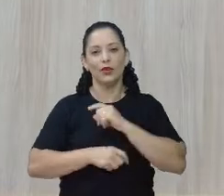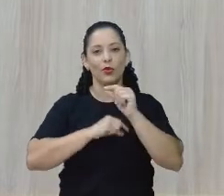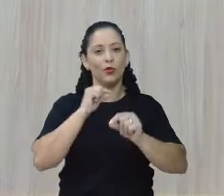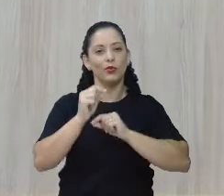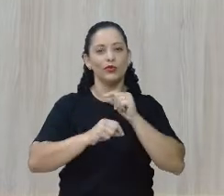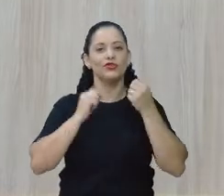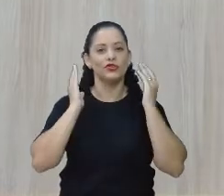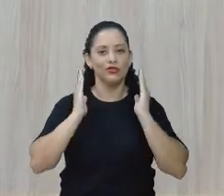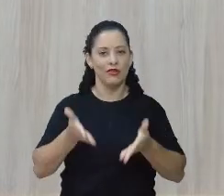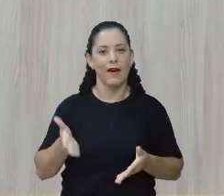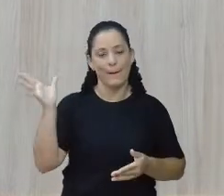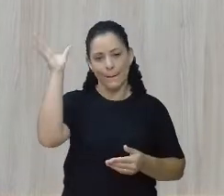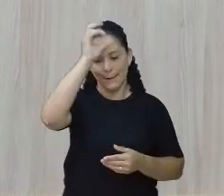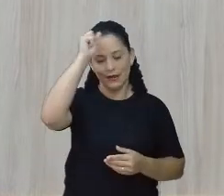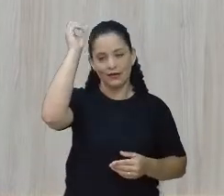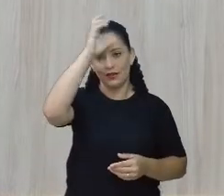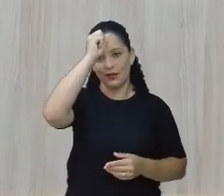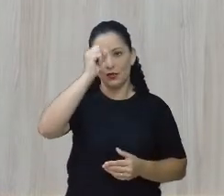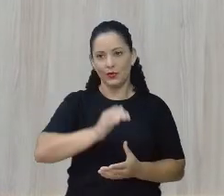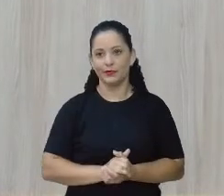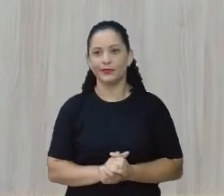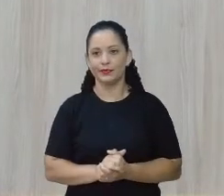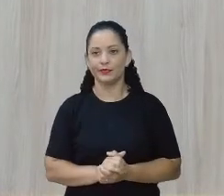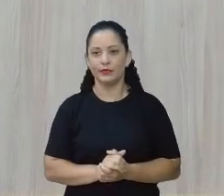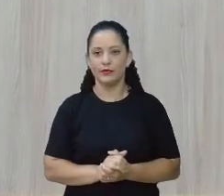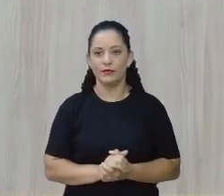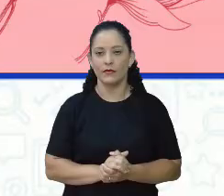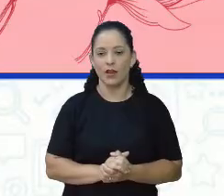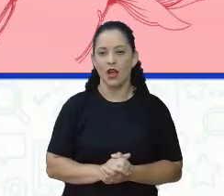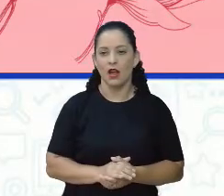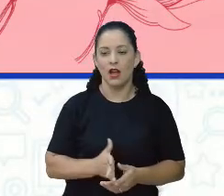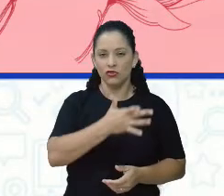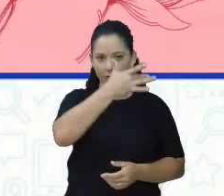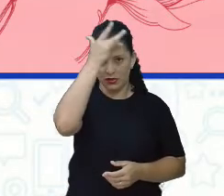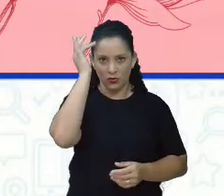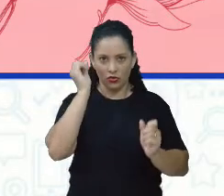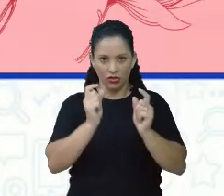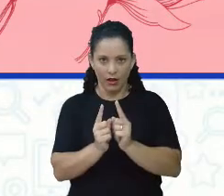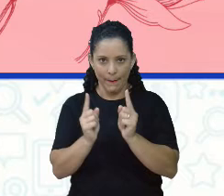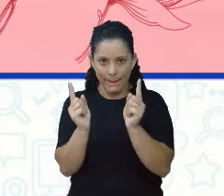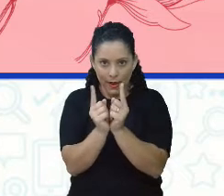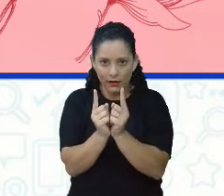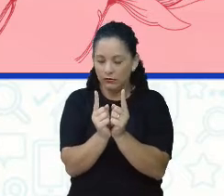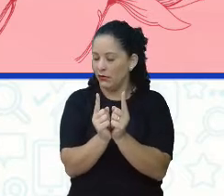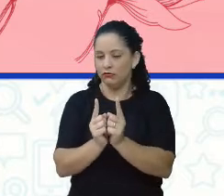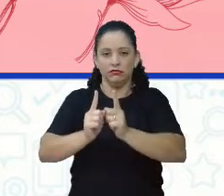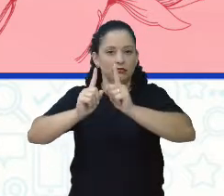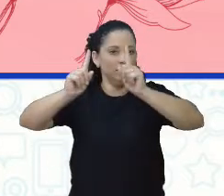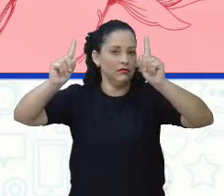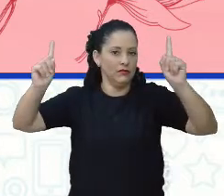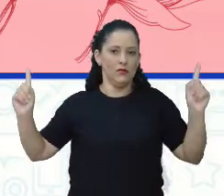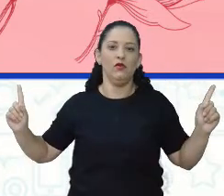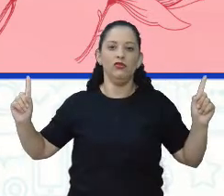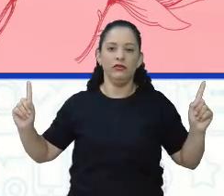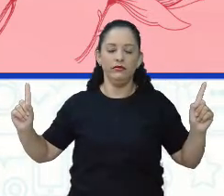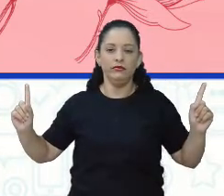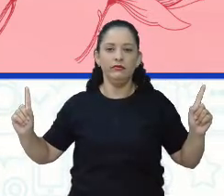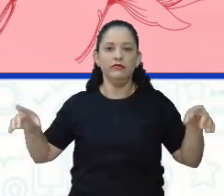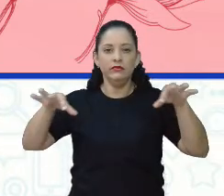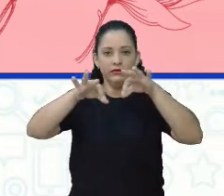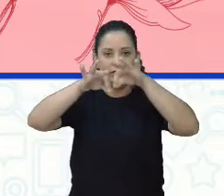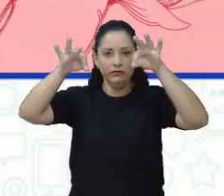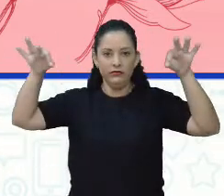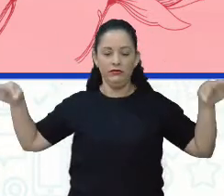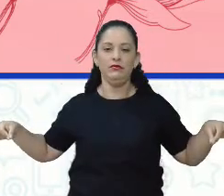já falou. Os interlocutores não estão em presença. Há, portanto, um